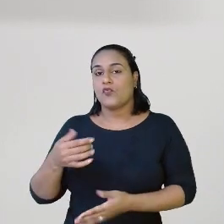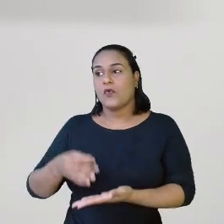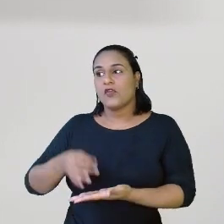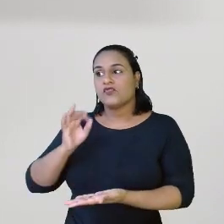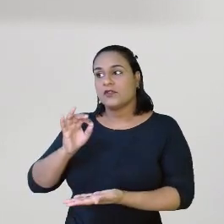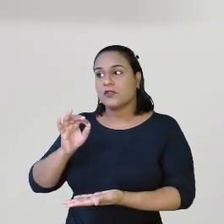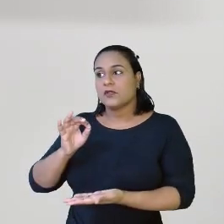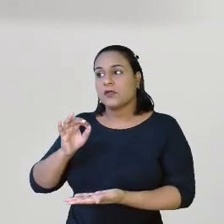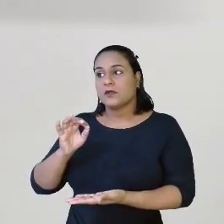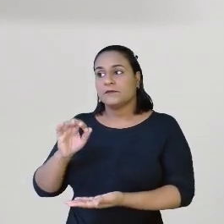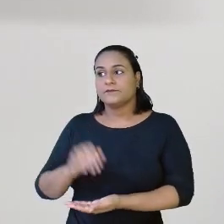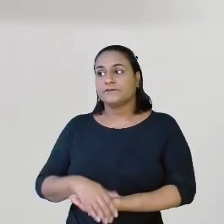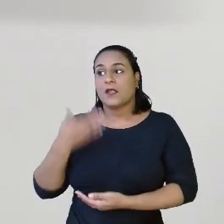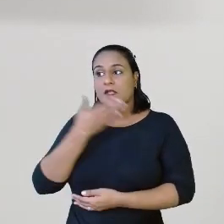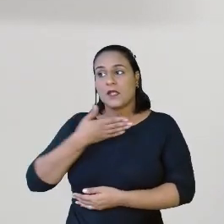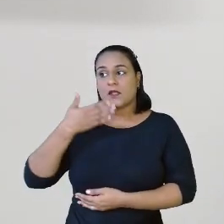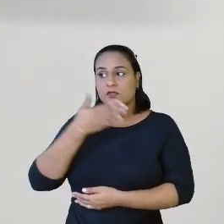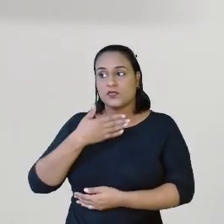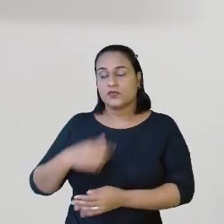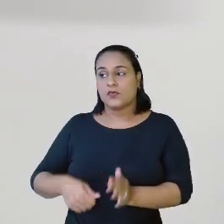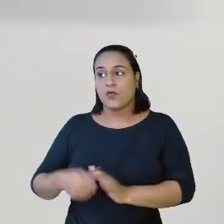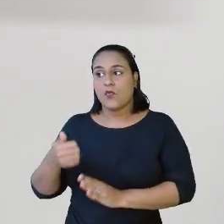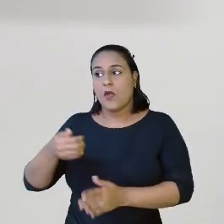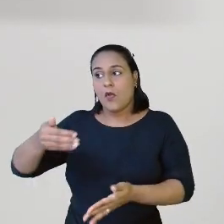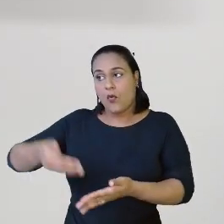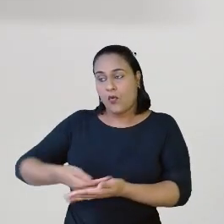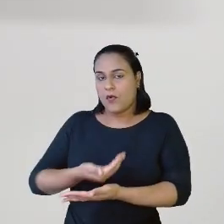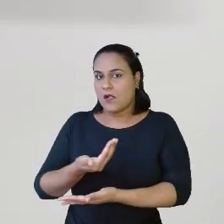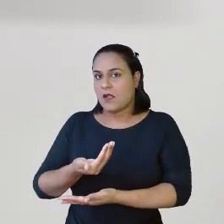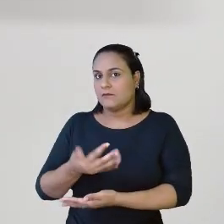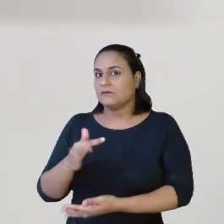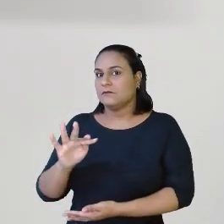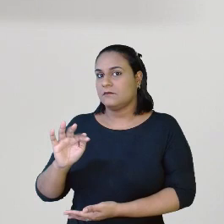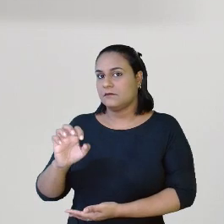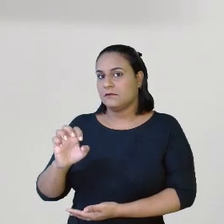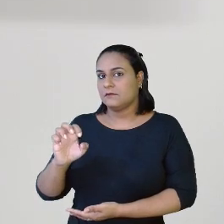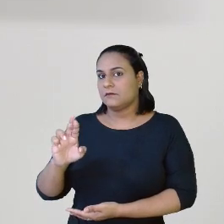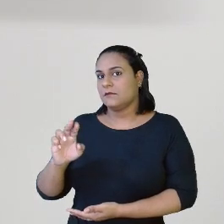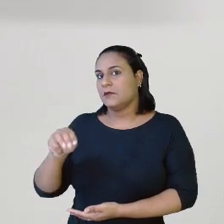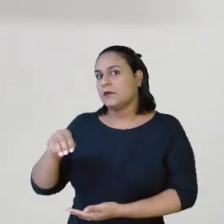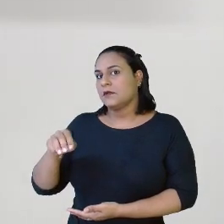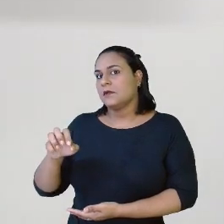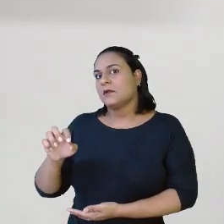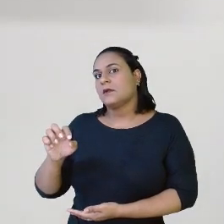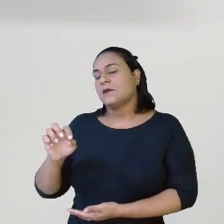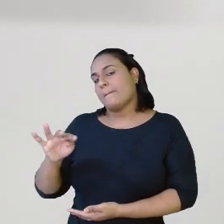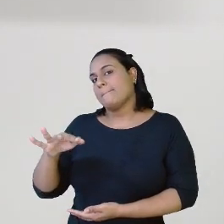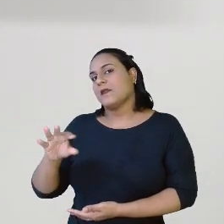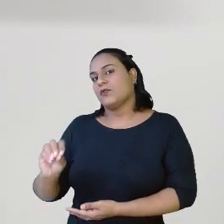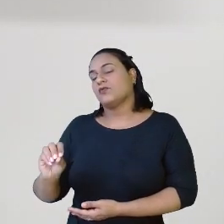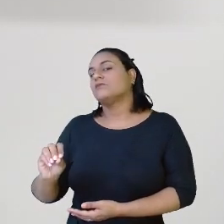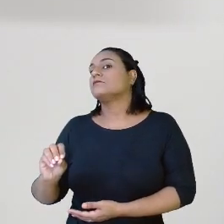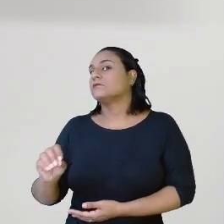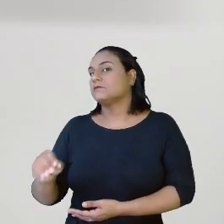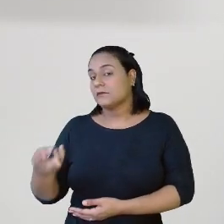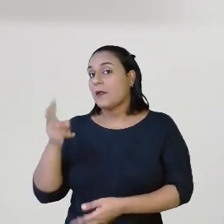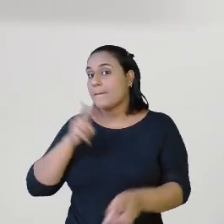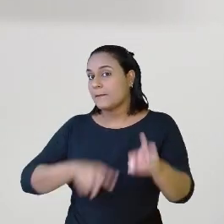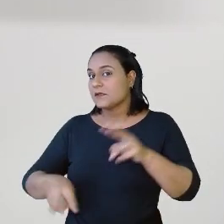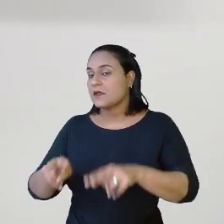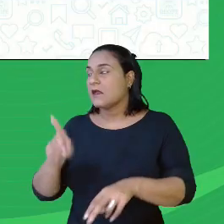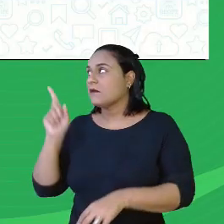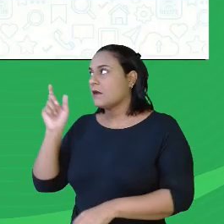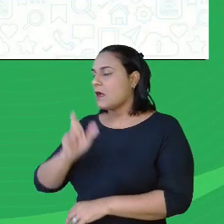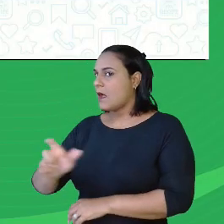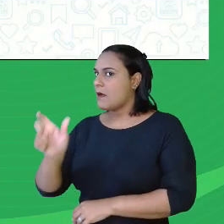xícaras de chá de açúcar, uma colher de sopa de fermento. Observem que as palavras elas estão